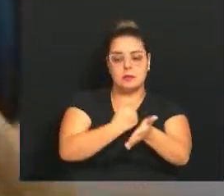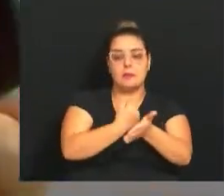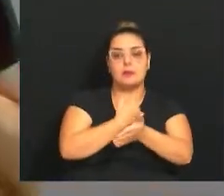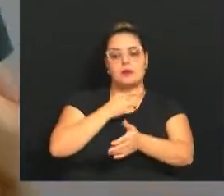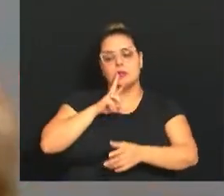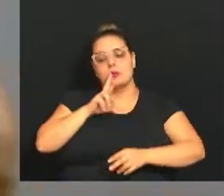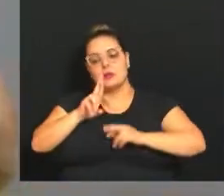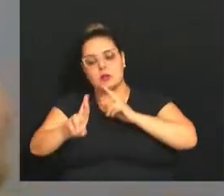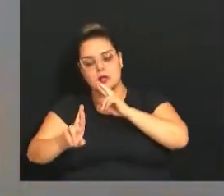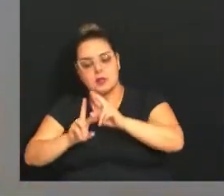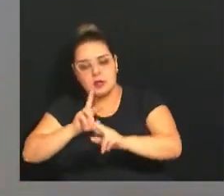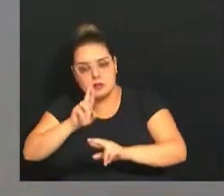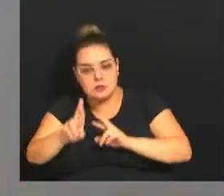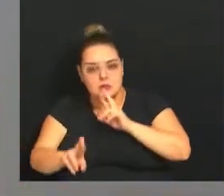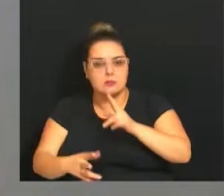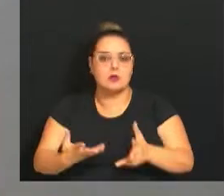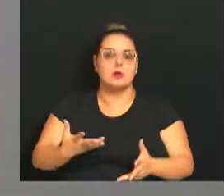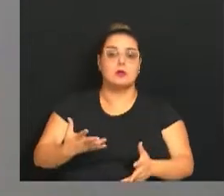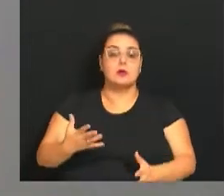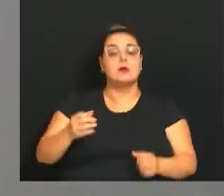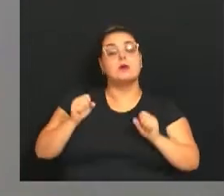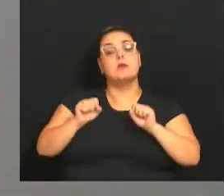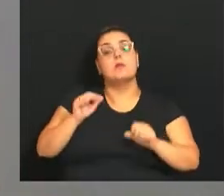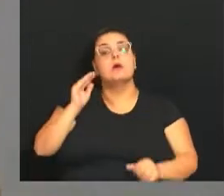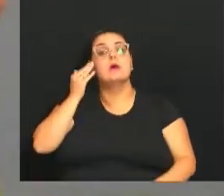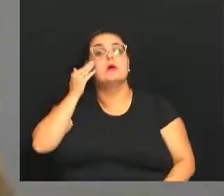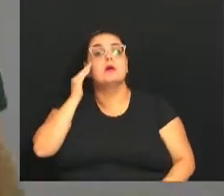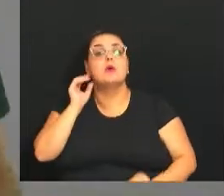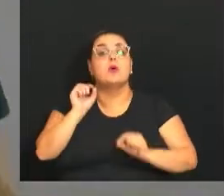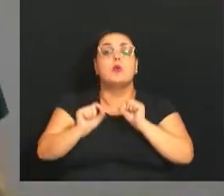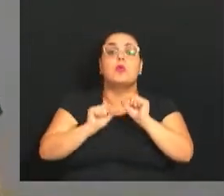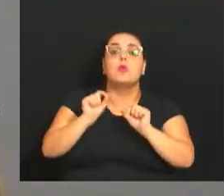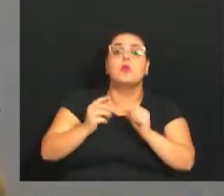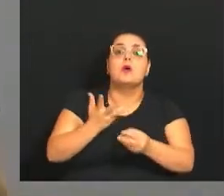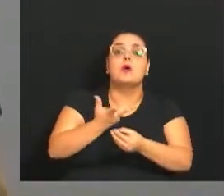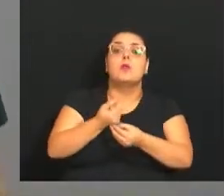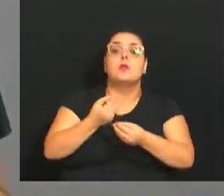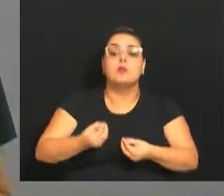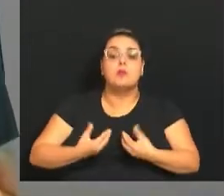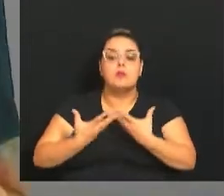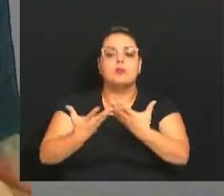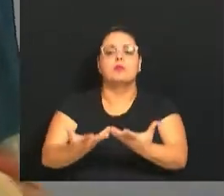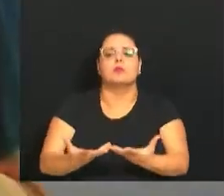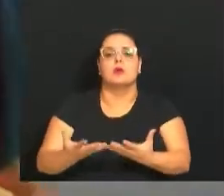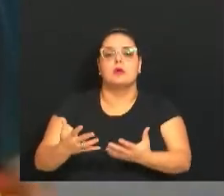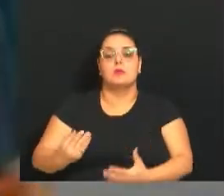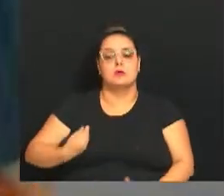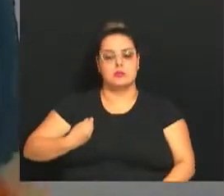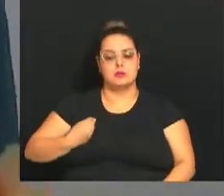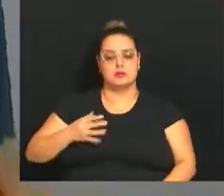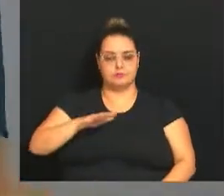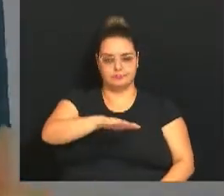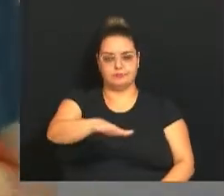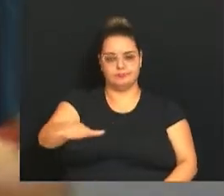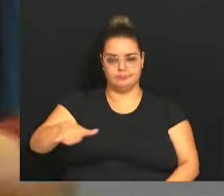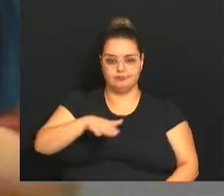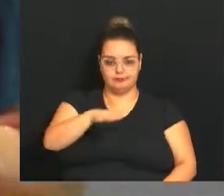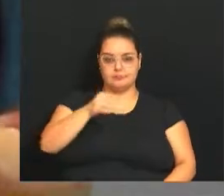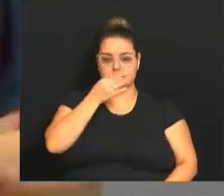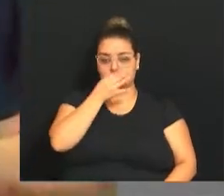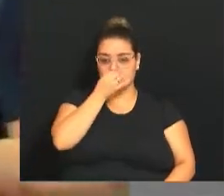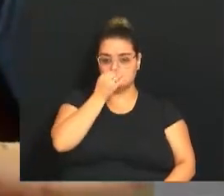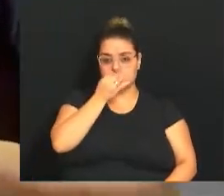crianças possam entender o que determinadas obras de arte podem trazer para o universo delas. E muitas vezes, assim, mesmo para o